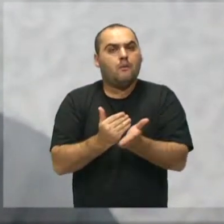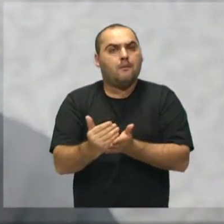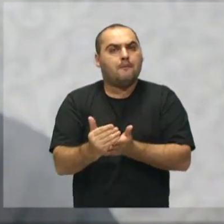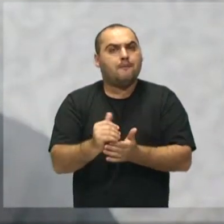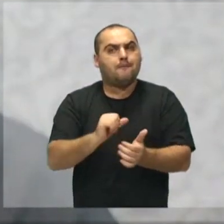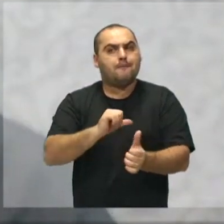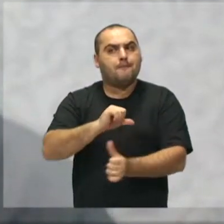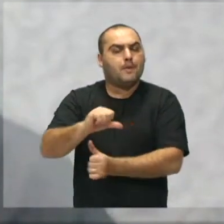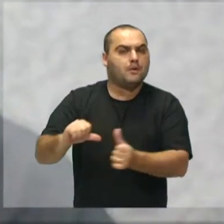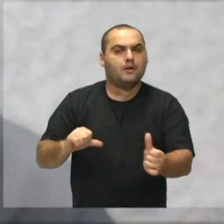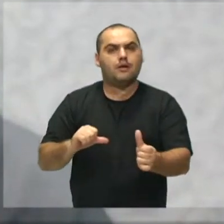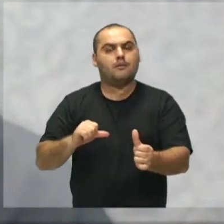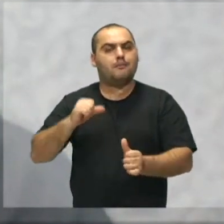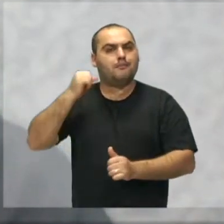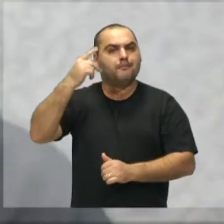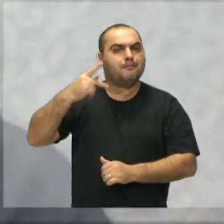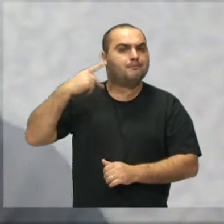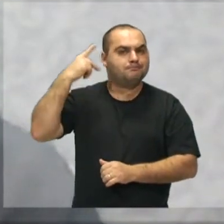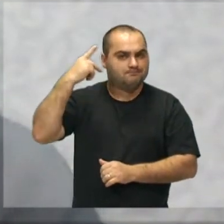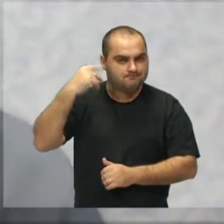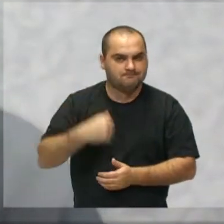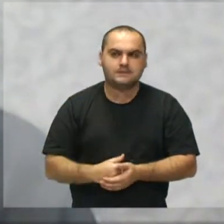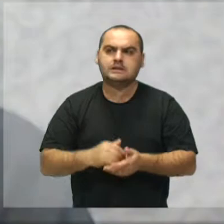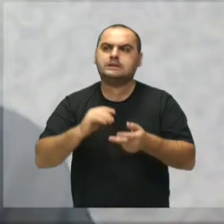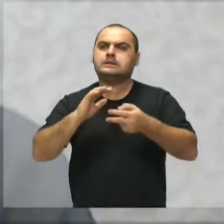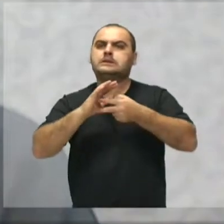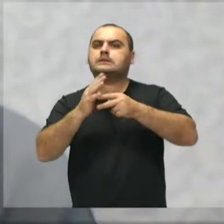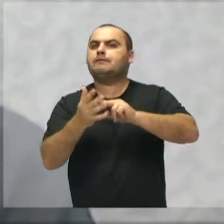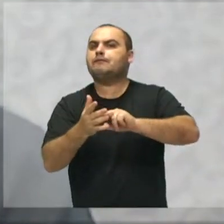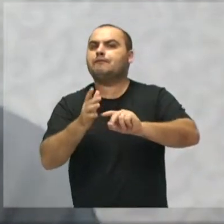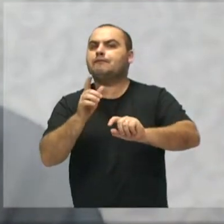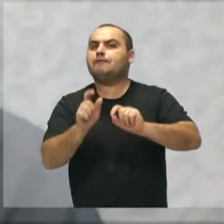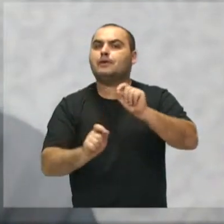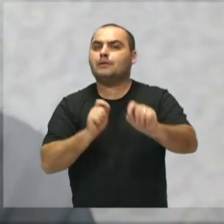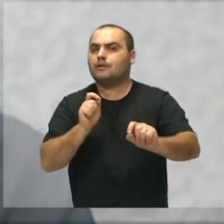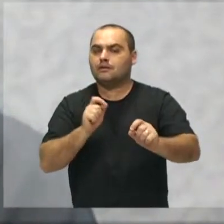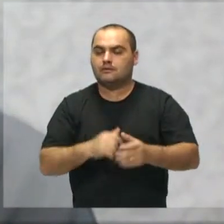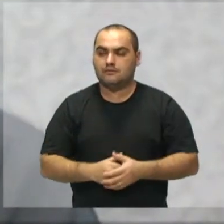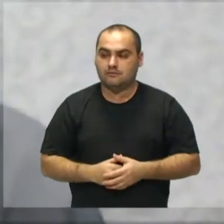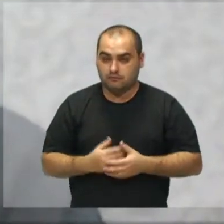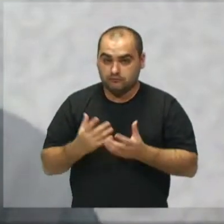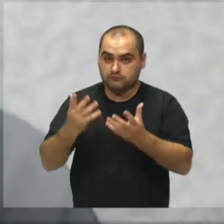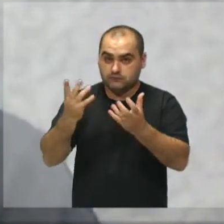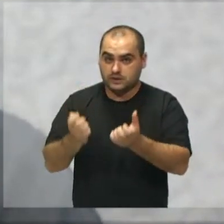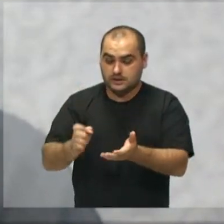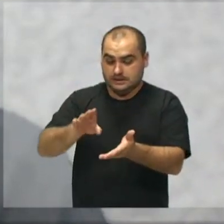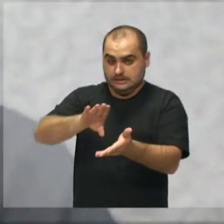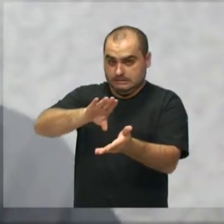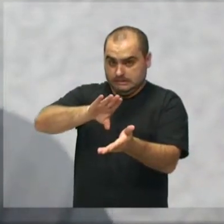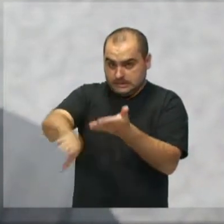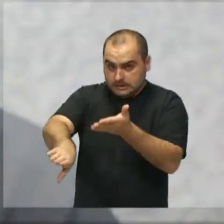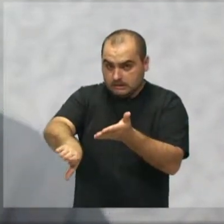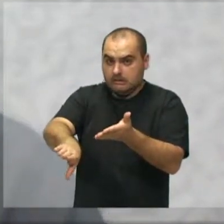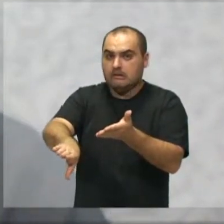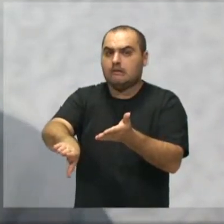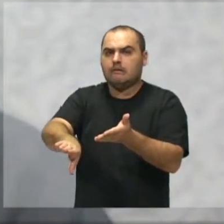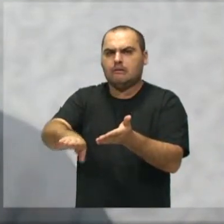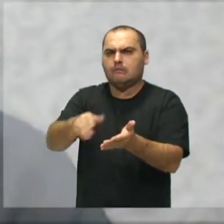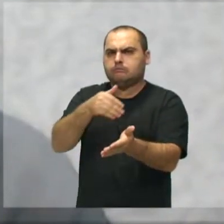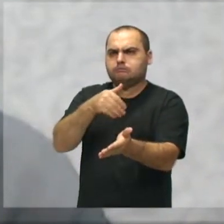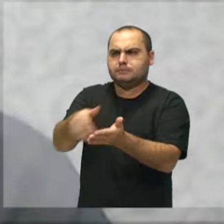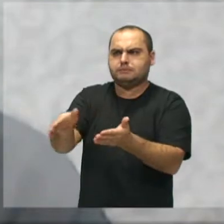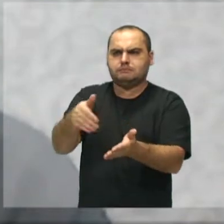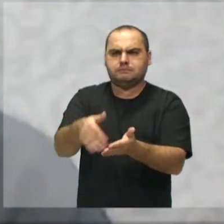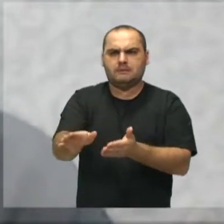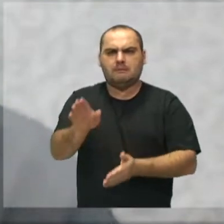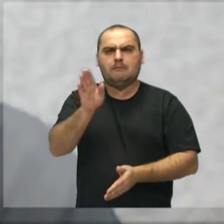é que ela significa, nesse primeiro momento? Nós queríamos expurgar, nós queríamos tirar do nosso lado coisas que a gente achou que nos